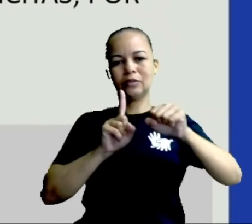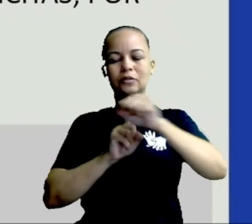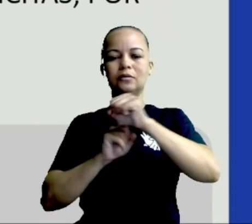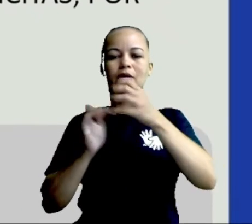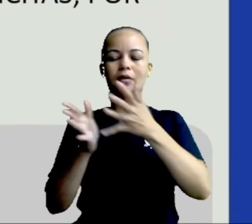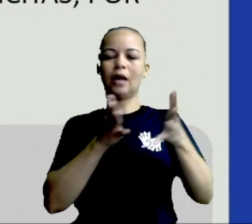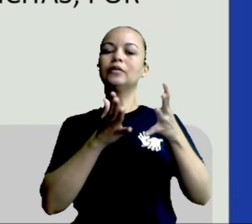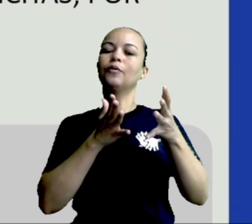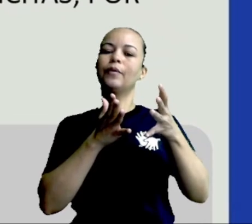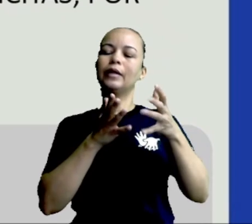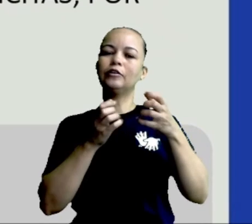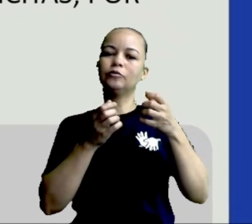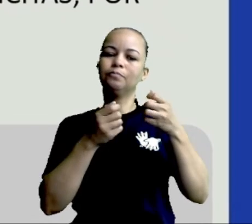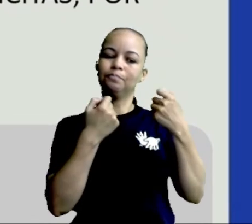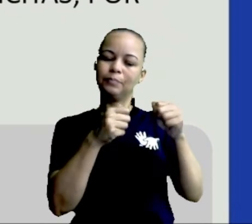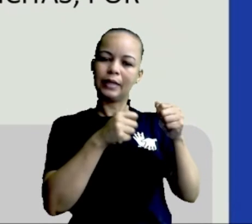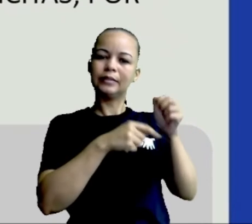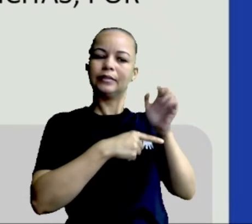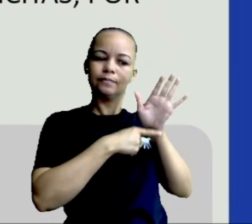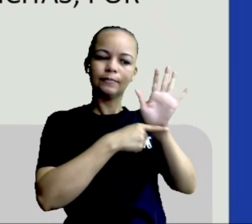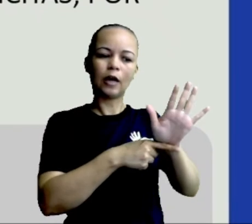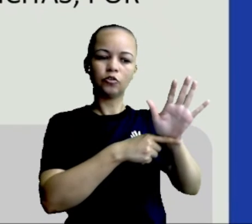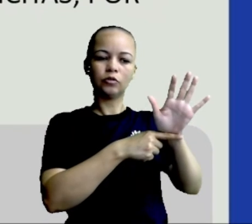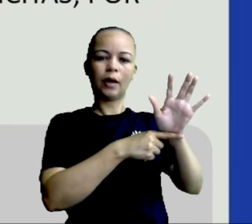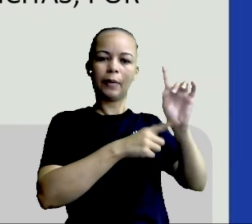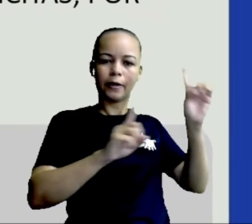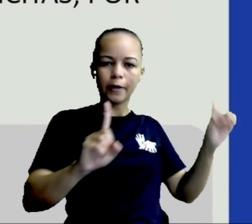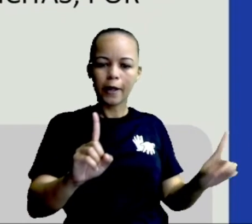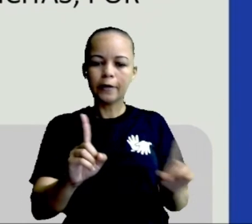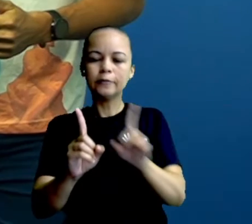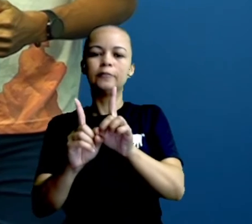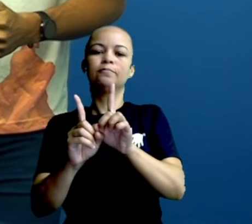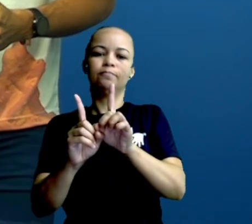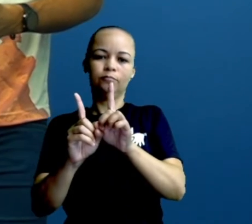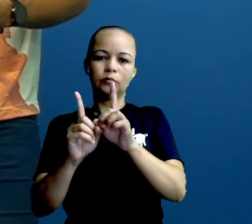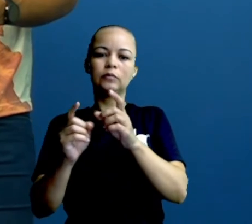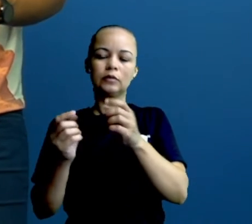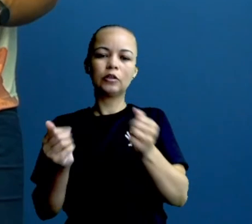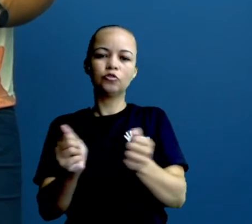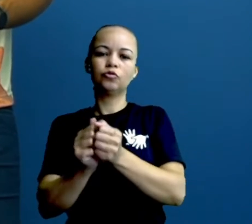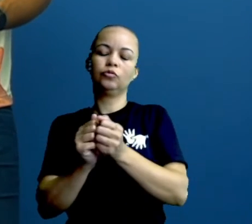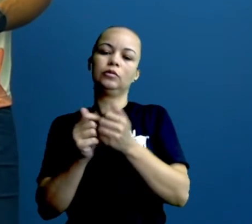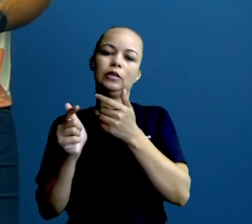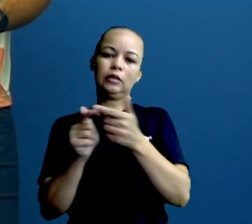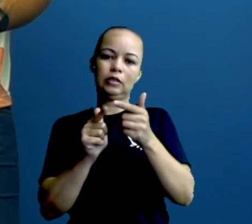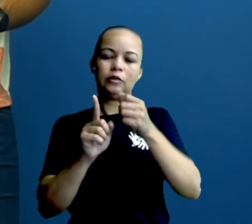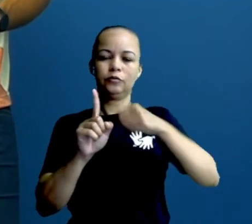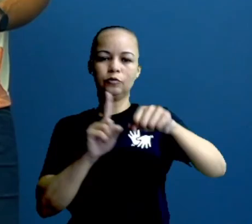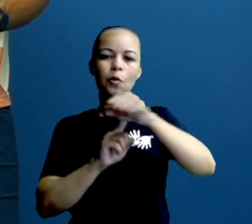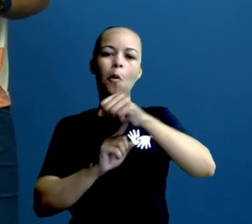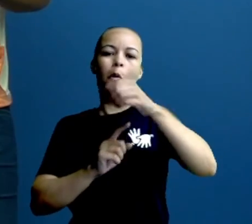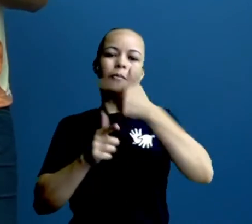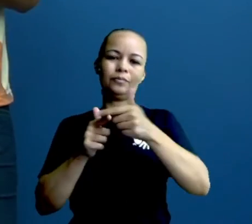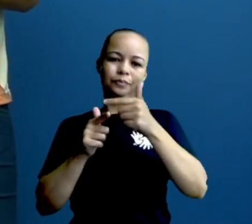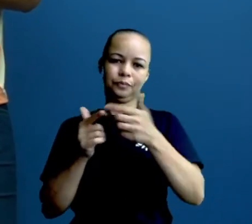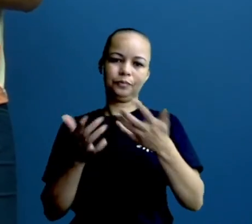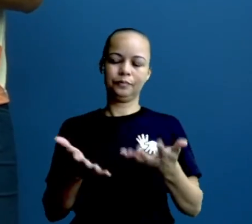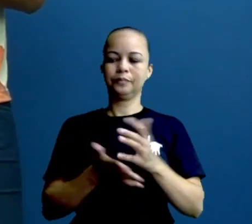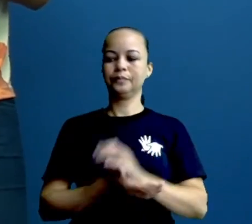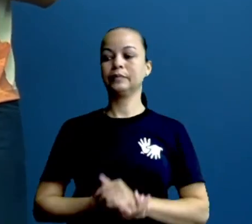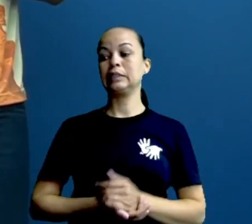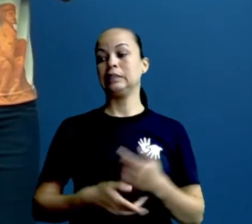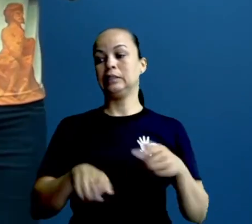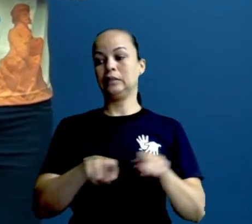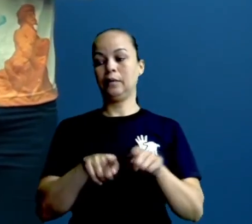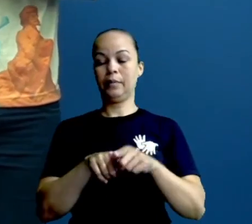serem reintegrados à sociedade, tá certo? Gerando aí os problemas sociais, tá certo?